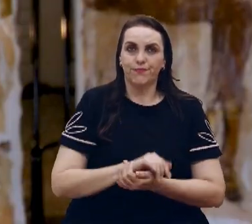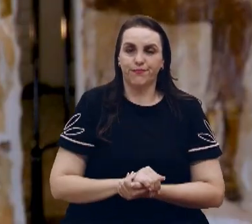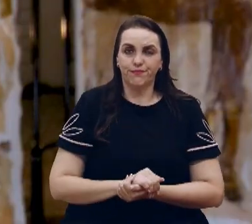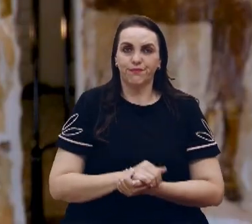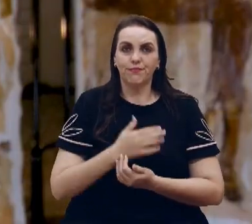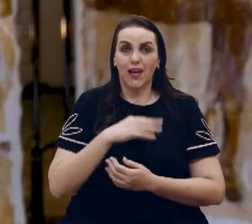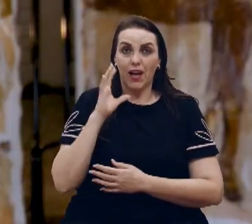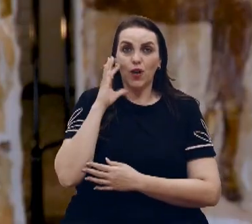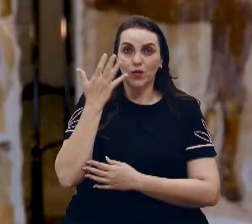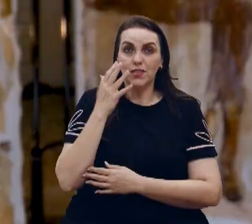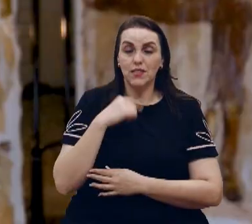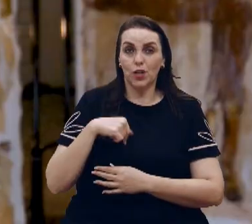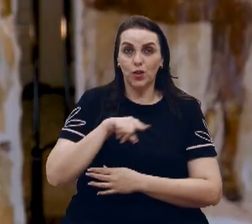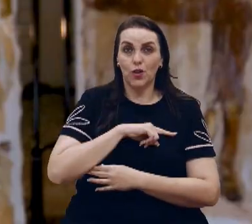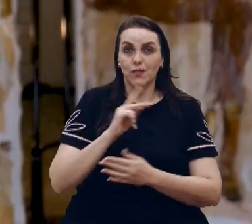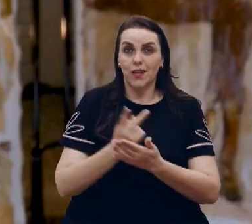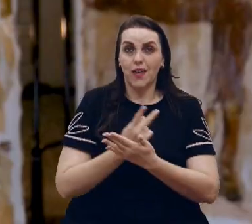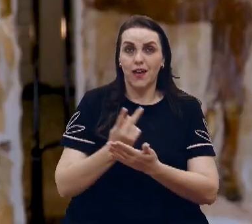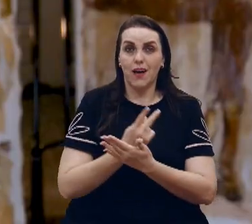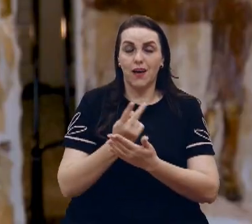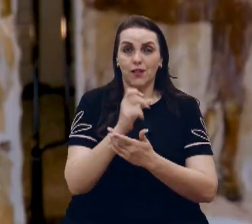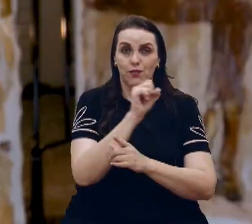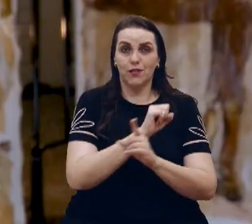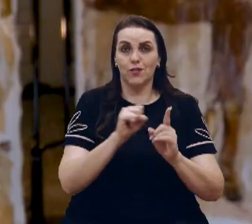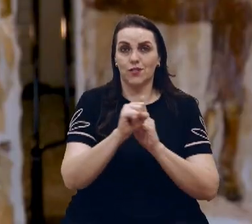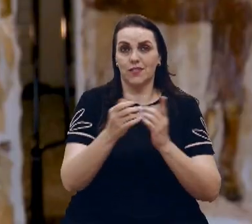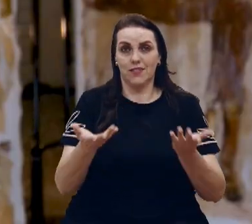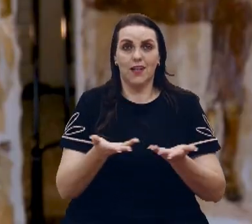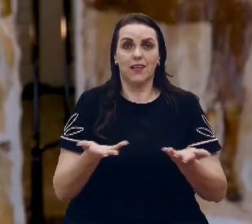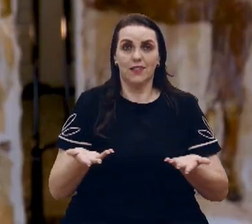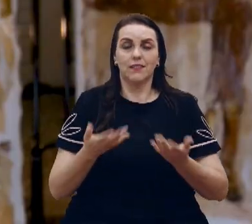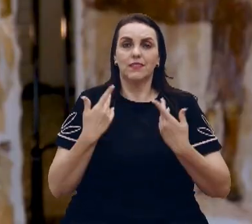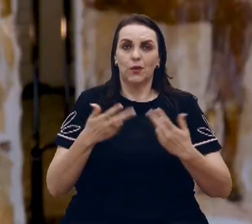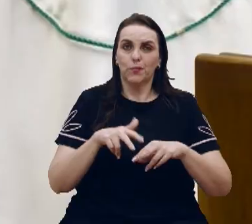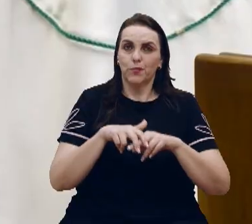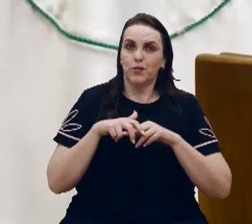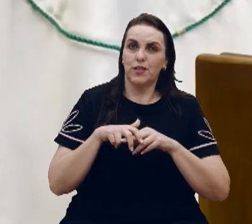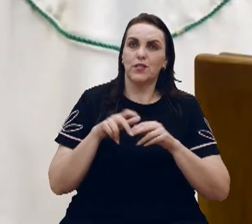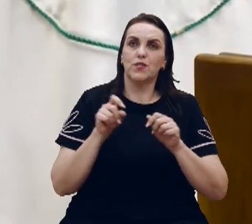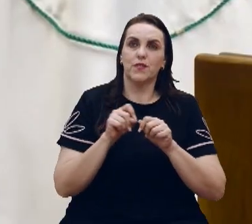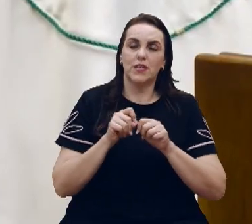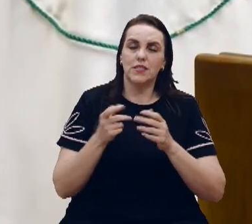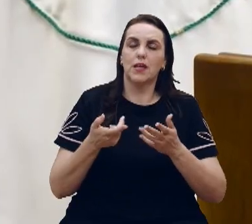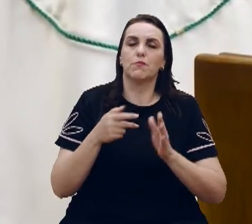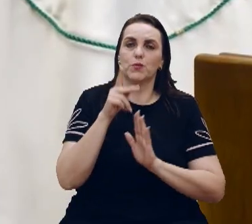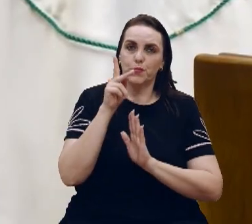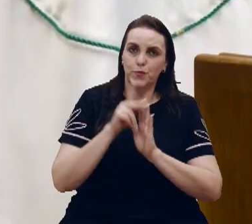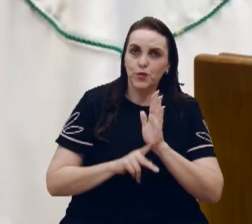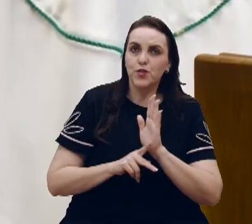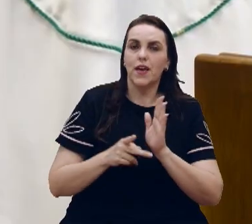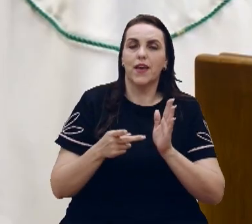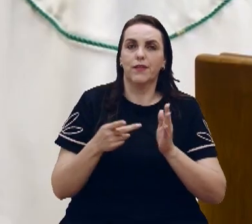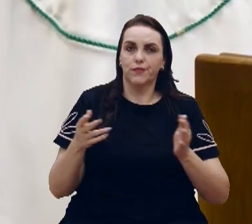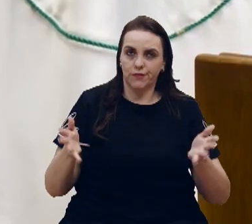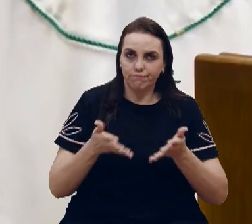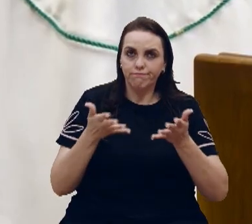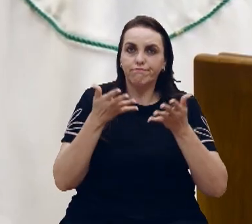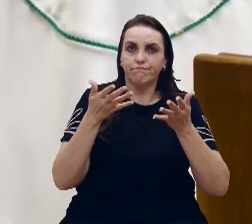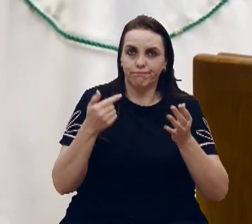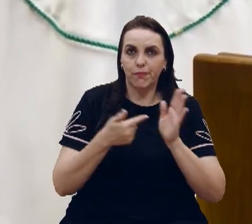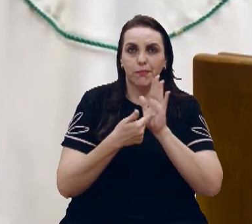nós estamos errando enquanto sociedade, né? Então, por isso a gente faz alguns projetos alusivos para que a